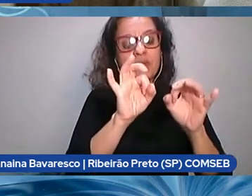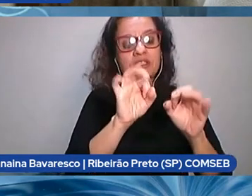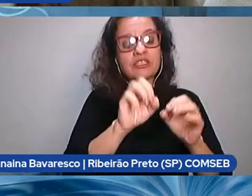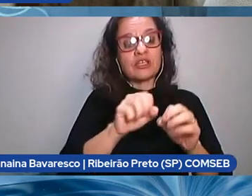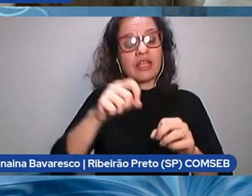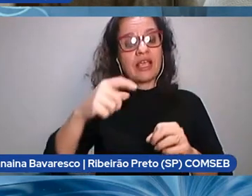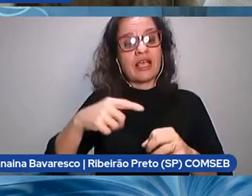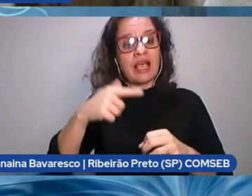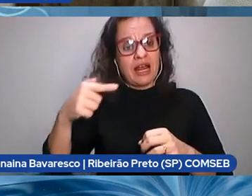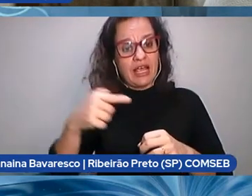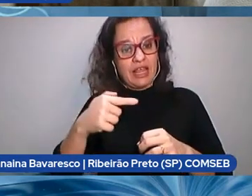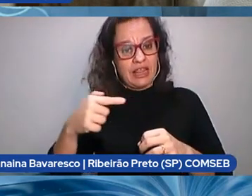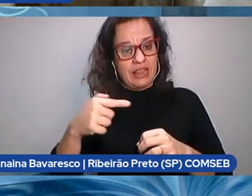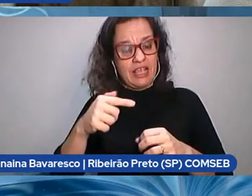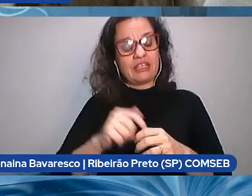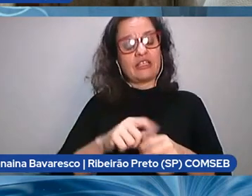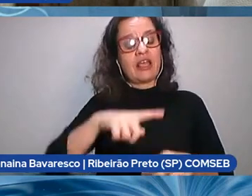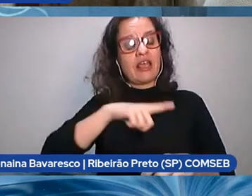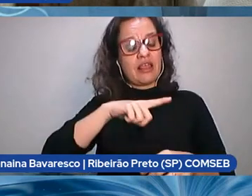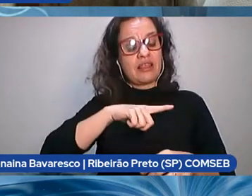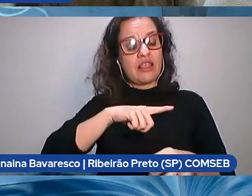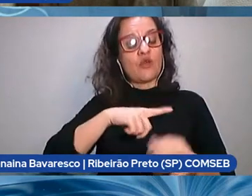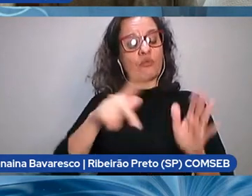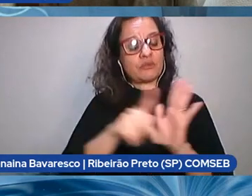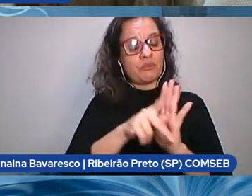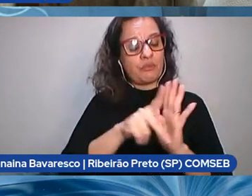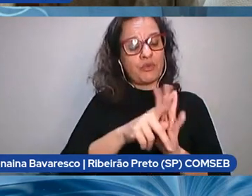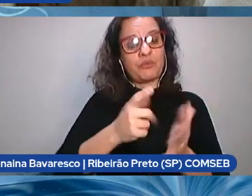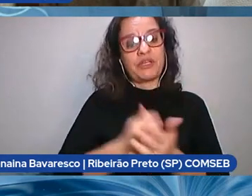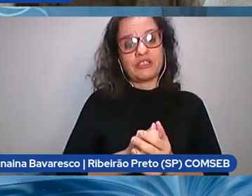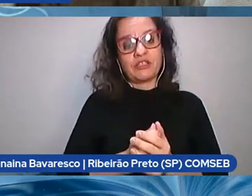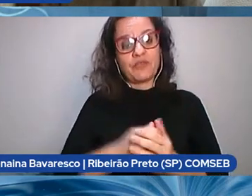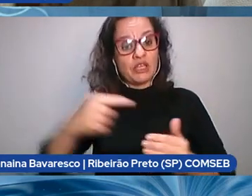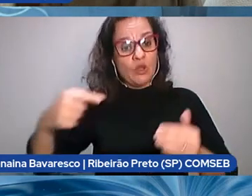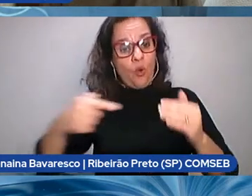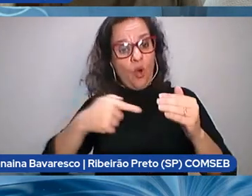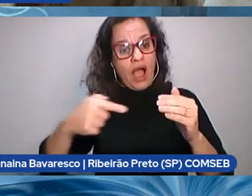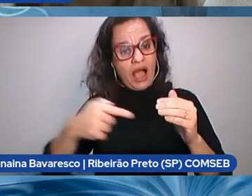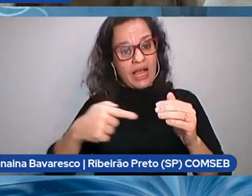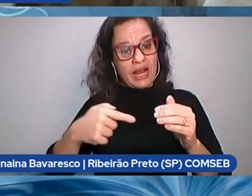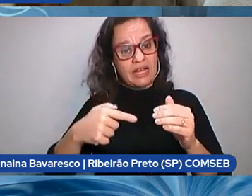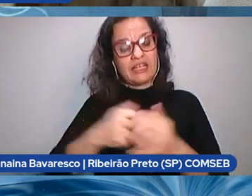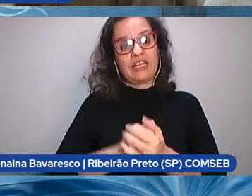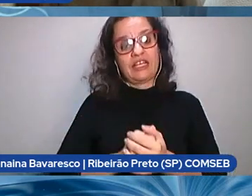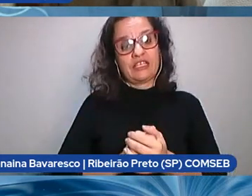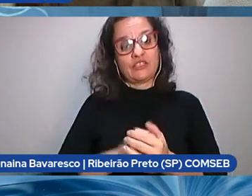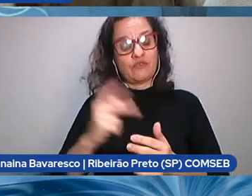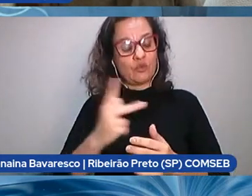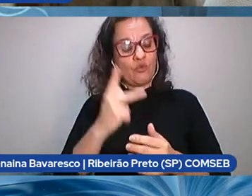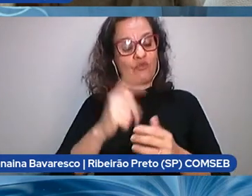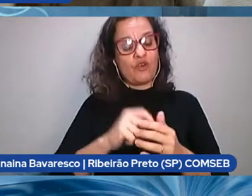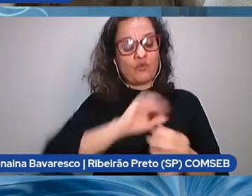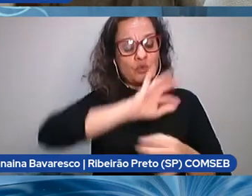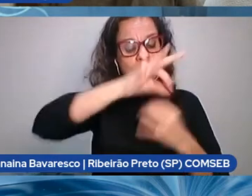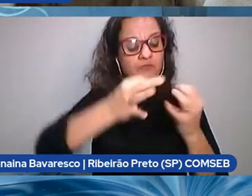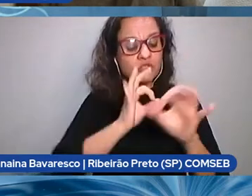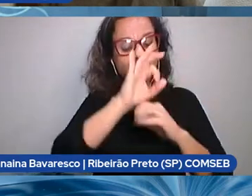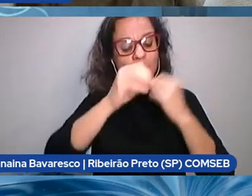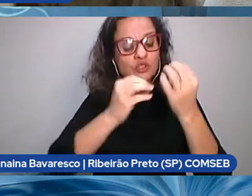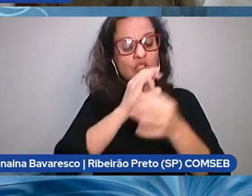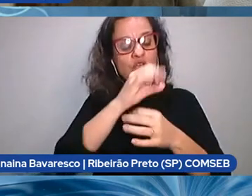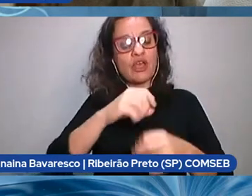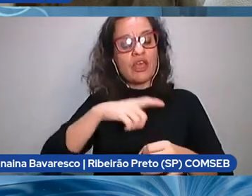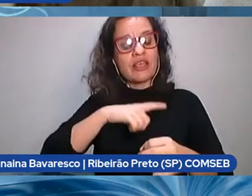e tem algumas propriedades. Então, a carga negativa, num valor determinado, que caracteriza o elétron,